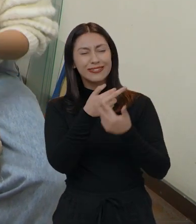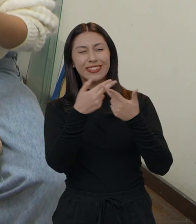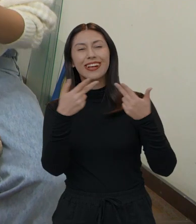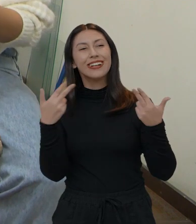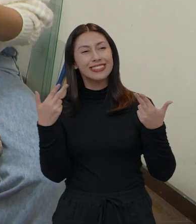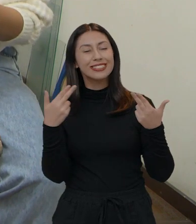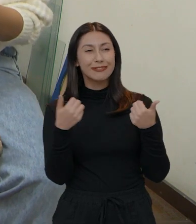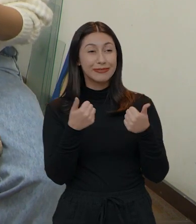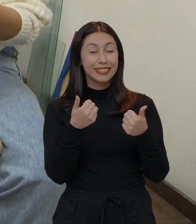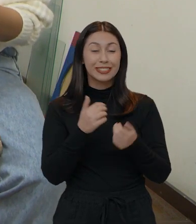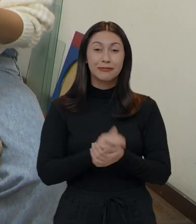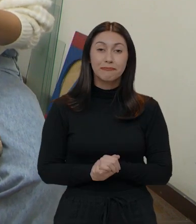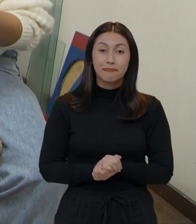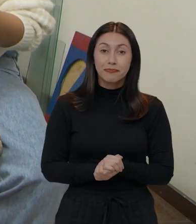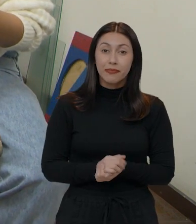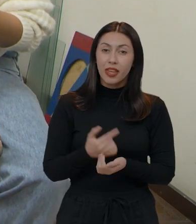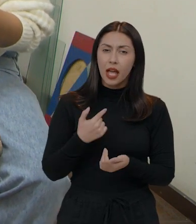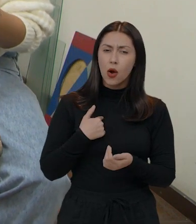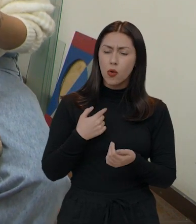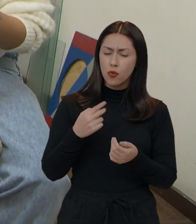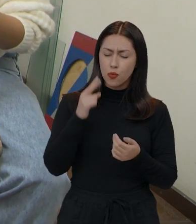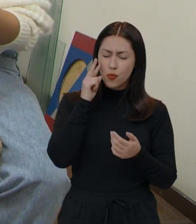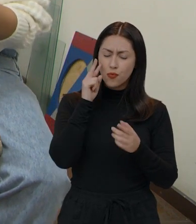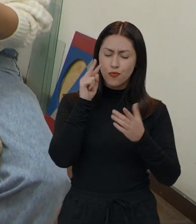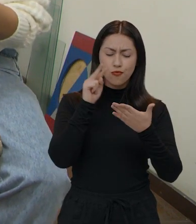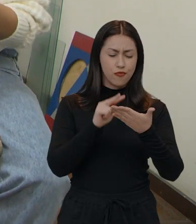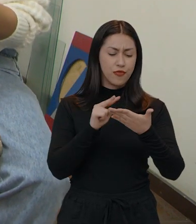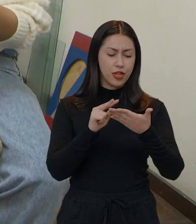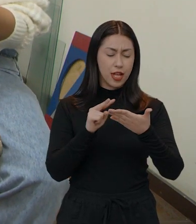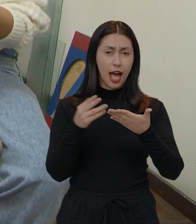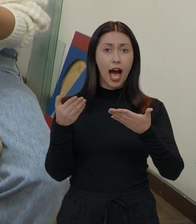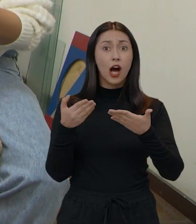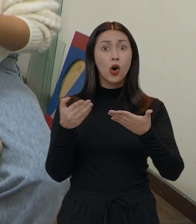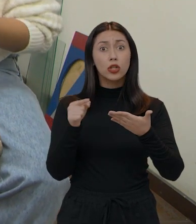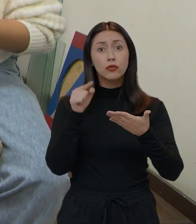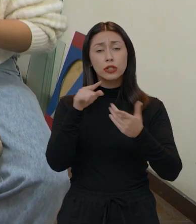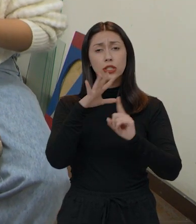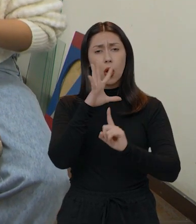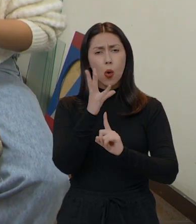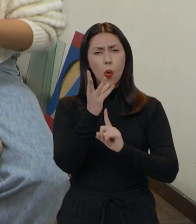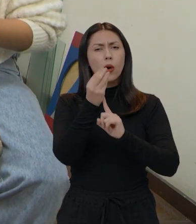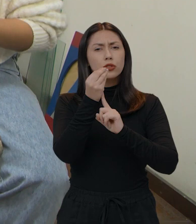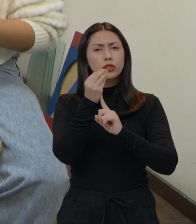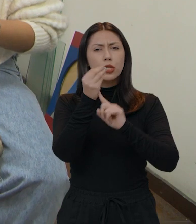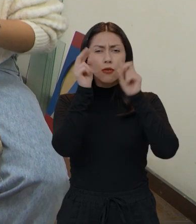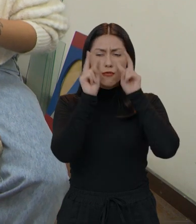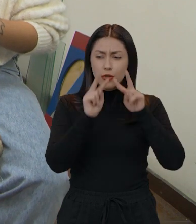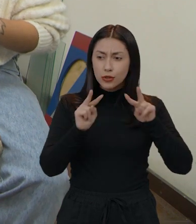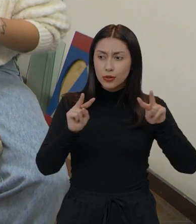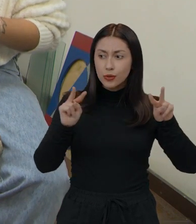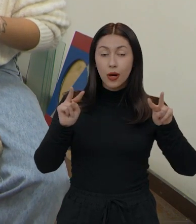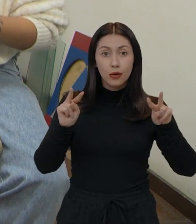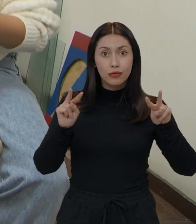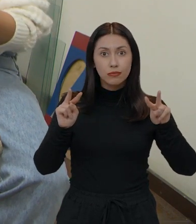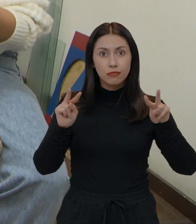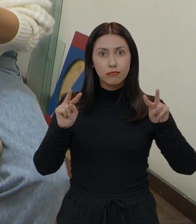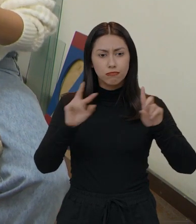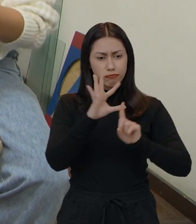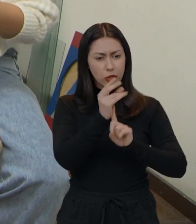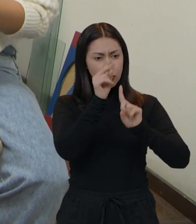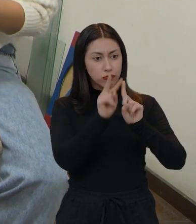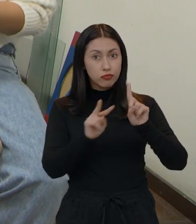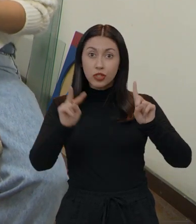Sim. Uhum. Eu encontrei essa nomenclatura, né, que você anda usando agora, você está usando agora, artista visual. Mas eu também